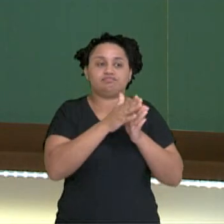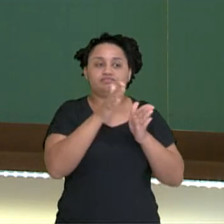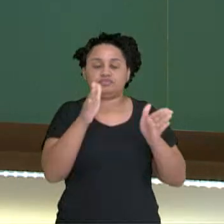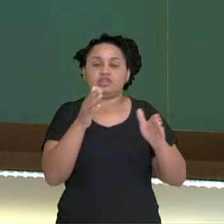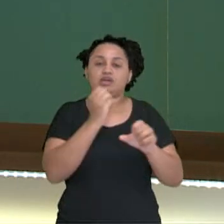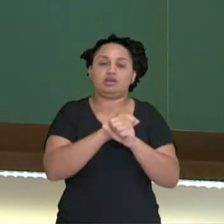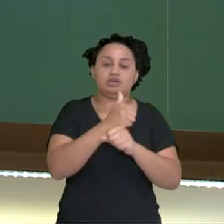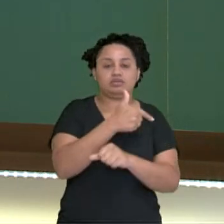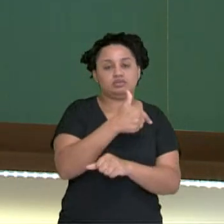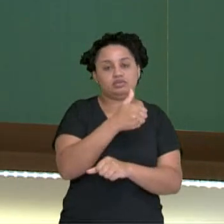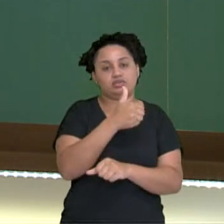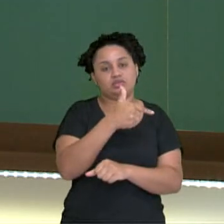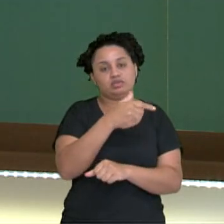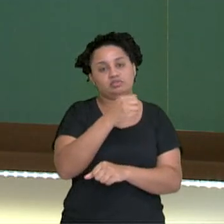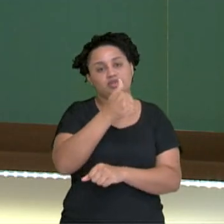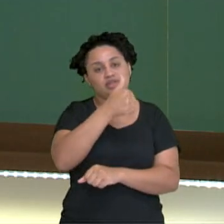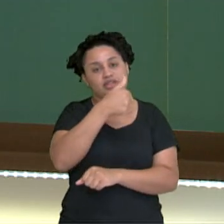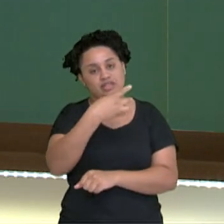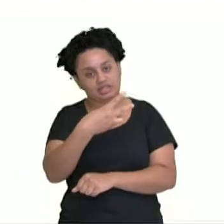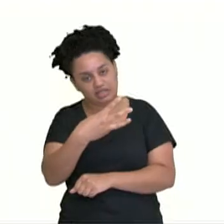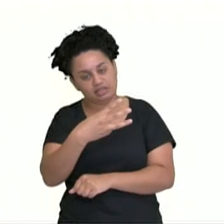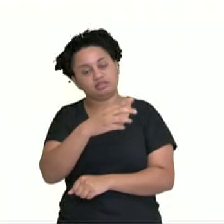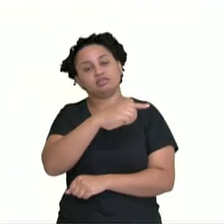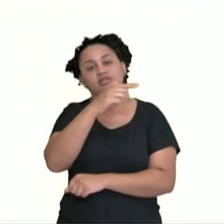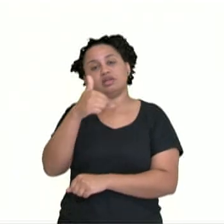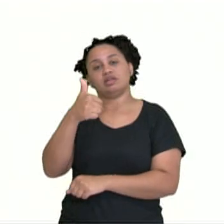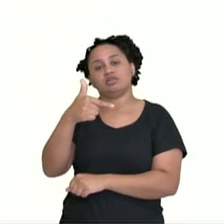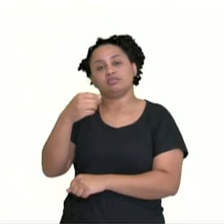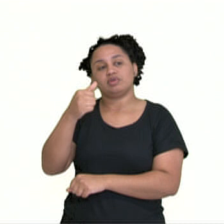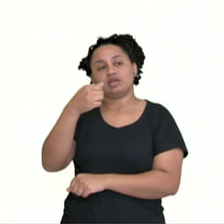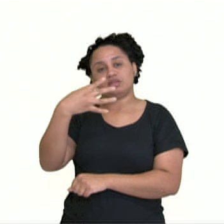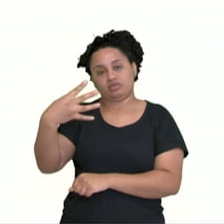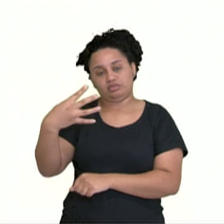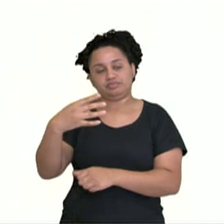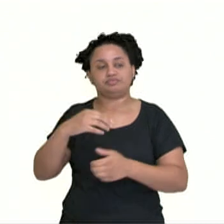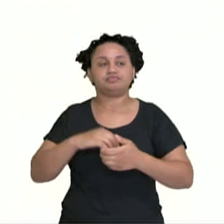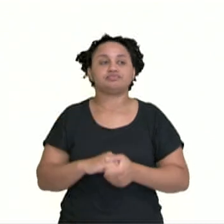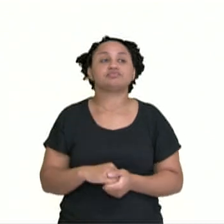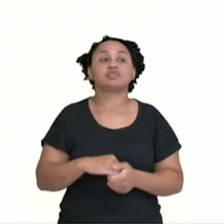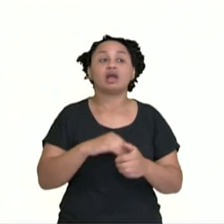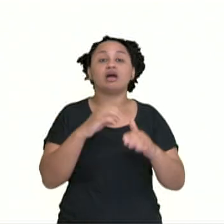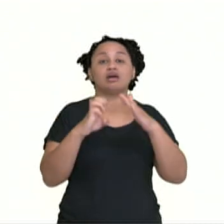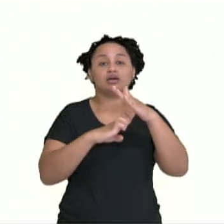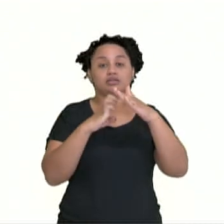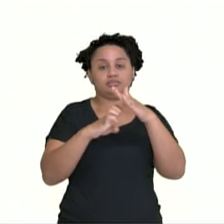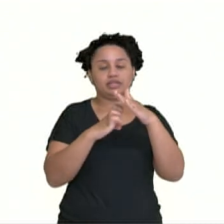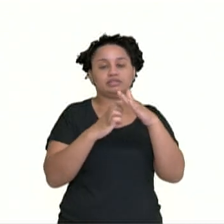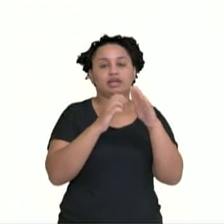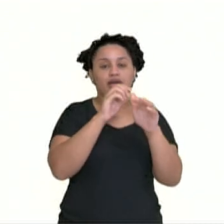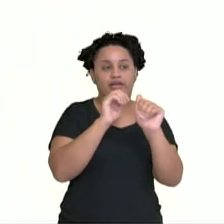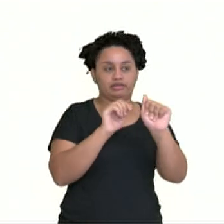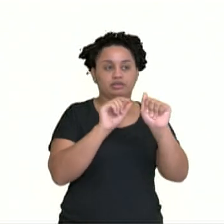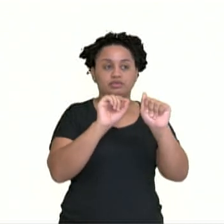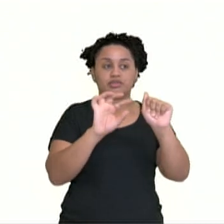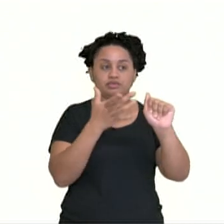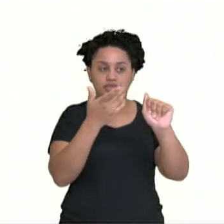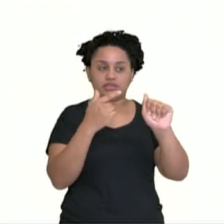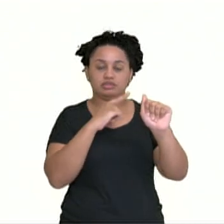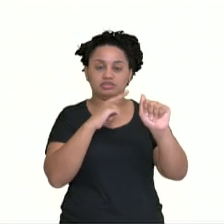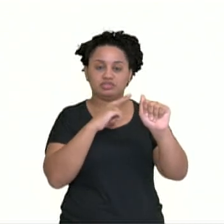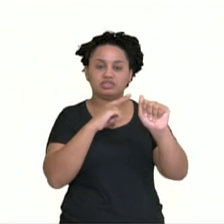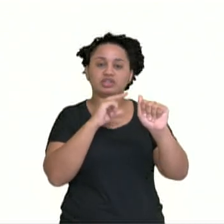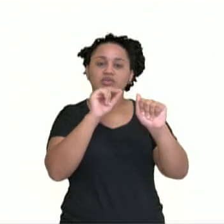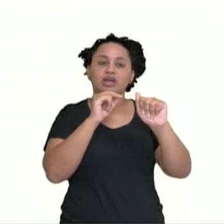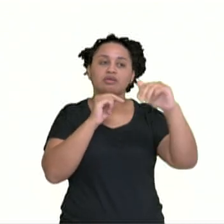entre os anos de 2013 e 2014, tá? A empresa A, analisando empresa a empresa, a empresa A, ela tem um